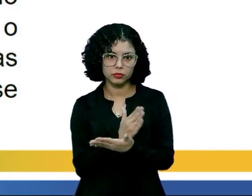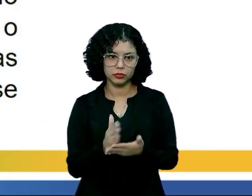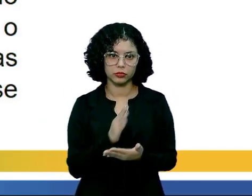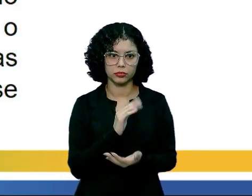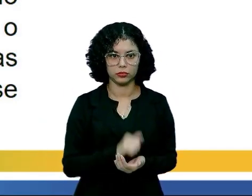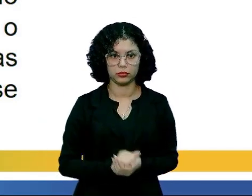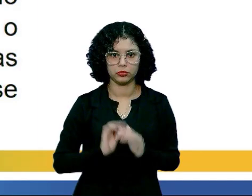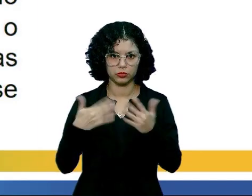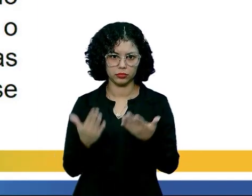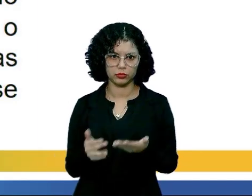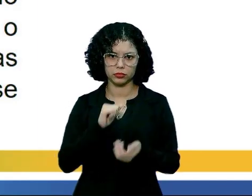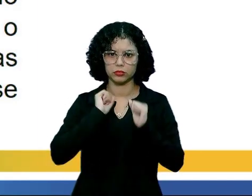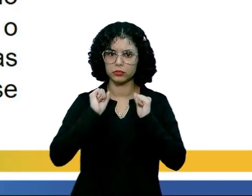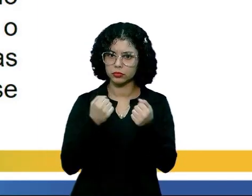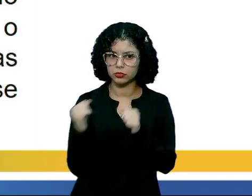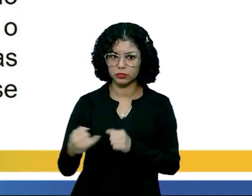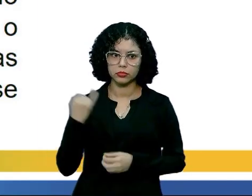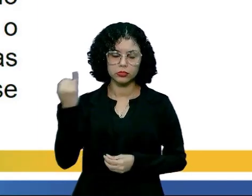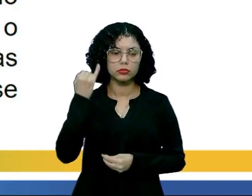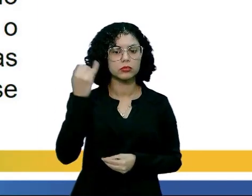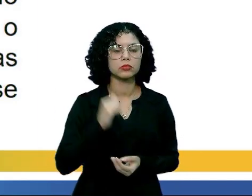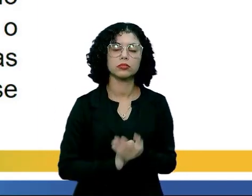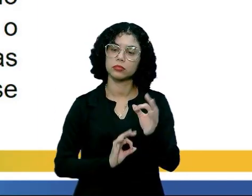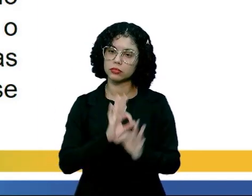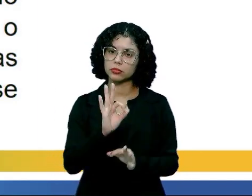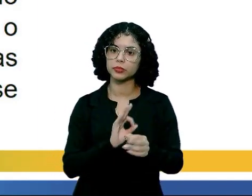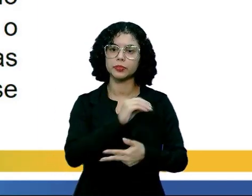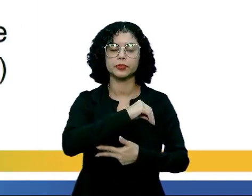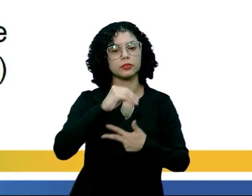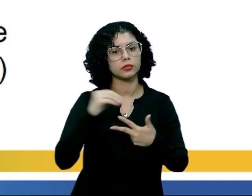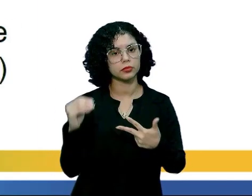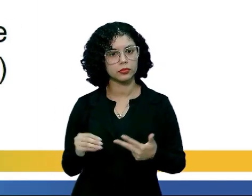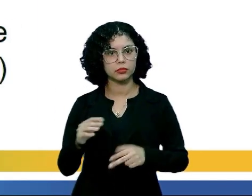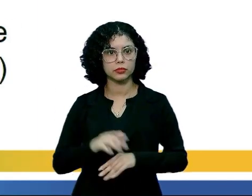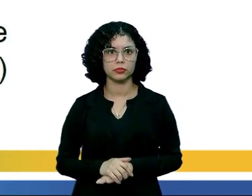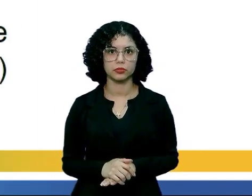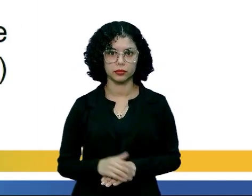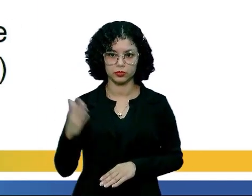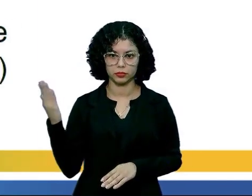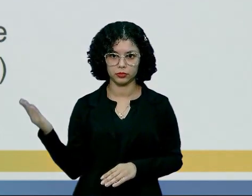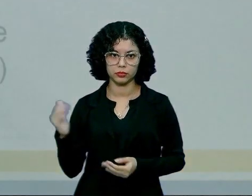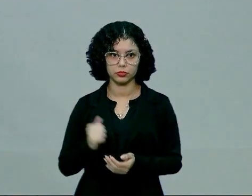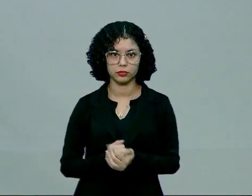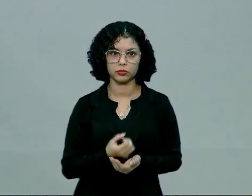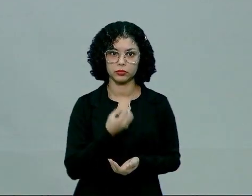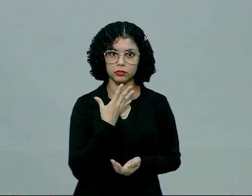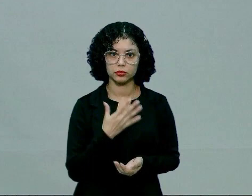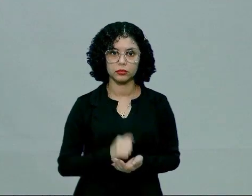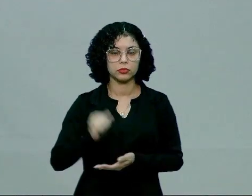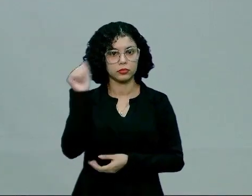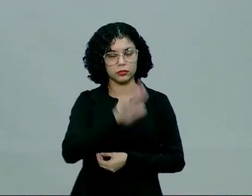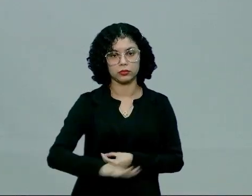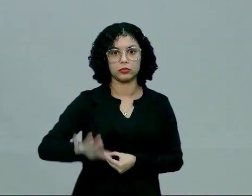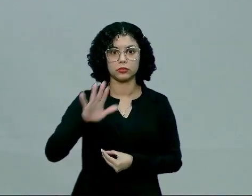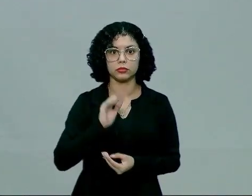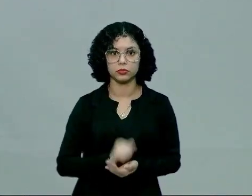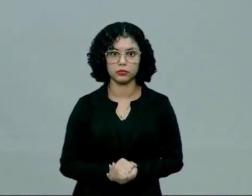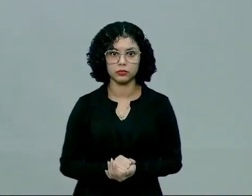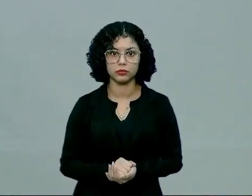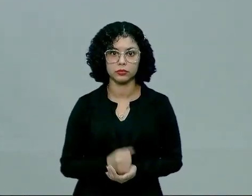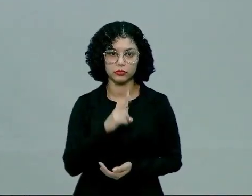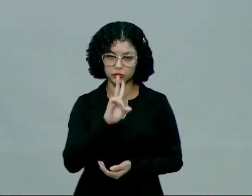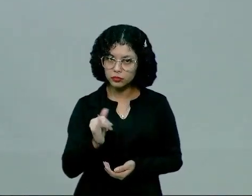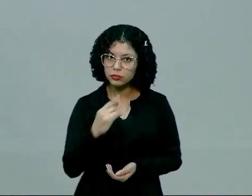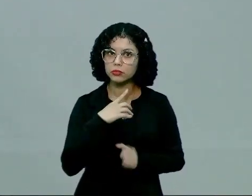algumas das razões pelas quais a atividade física é importante para se preparar pro Enem né Aqui tem uns benefícios de forma geral é